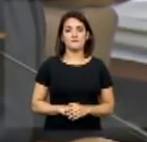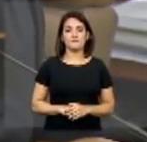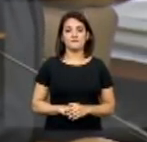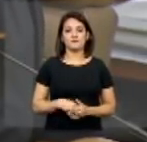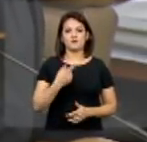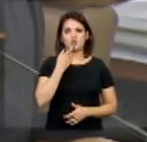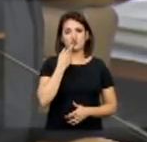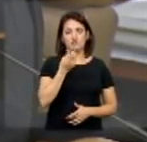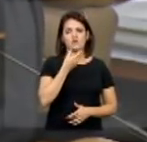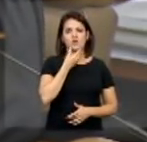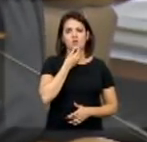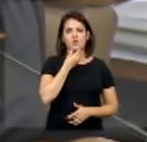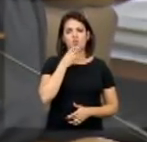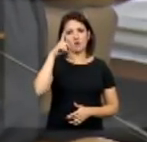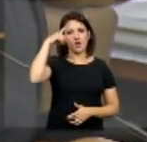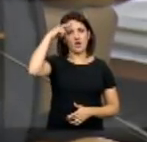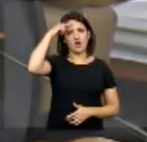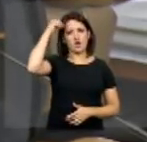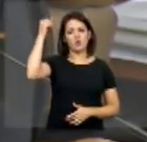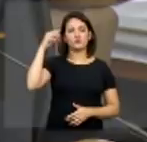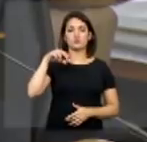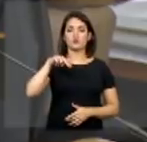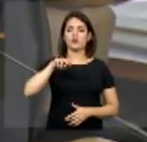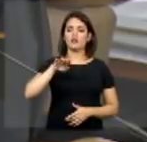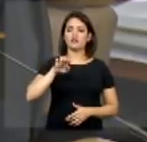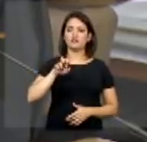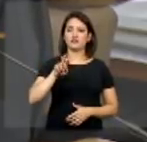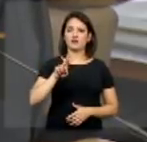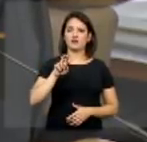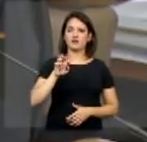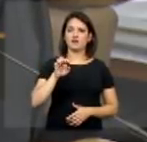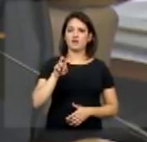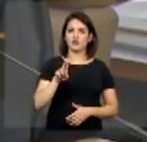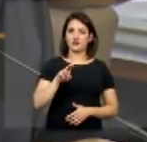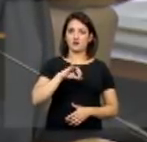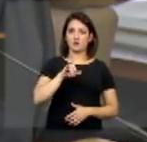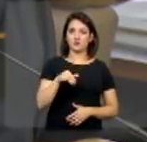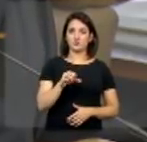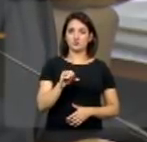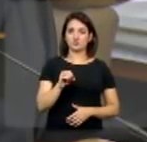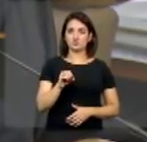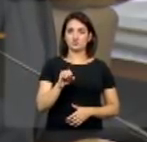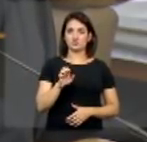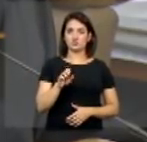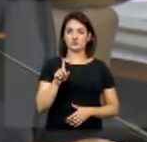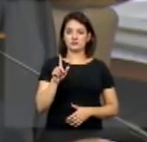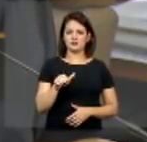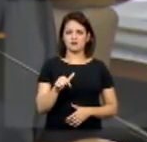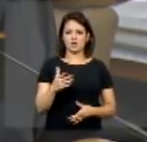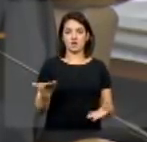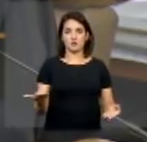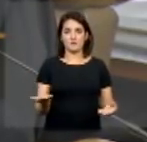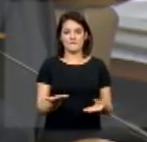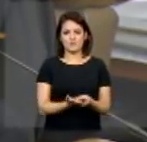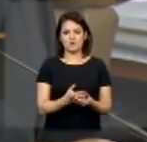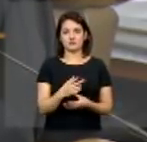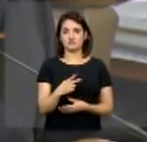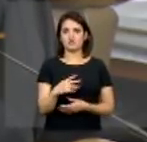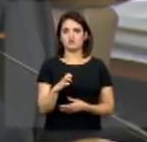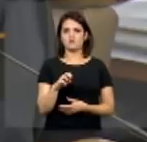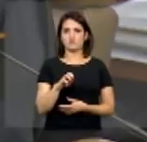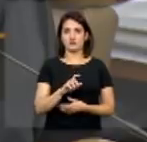autor nereu josé giacomolli no seu devido processo penal que a